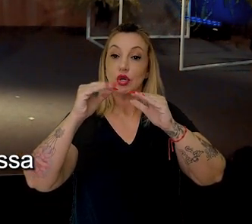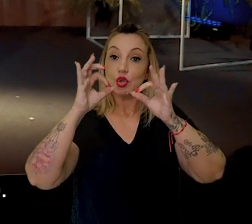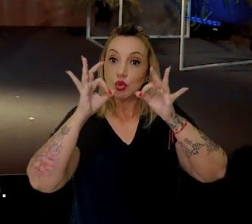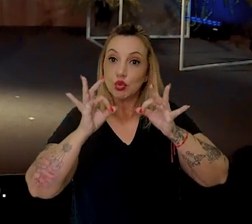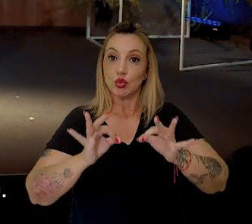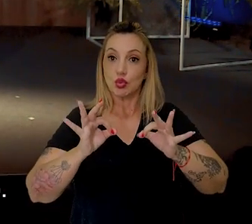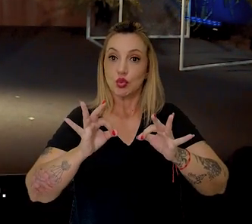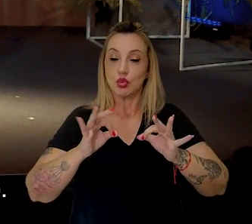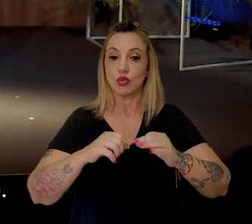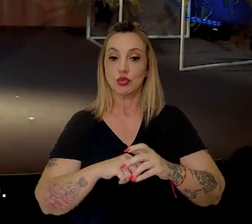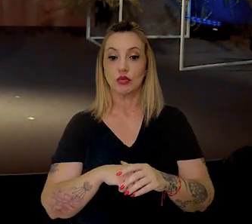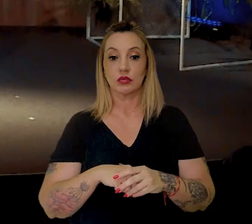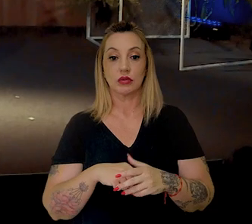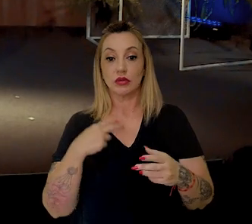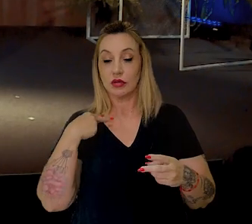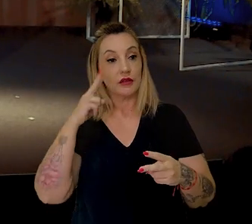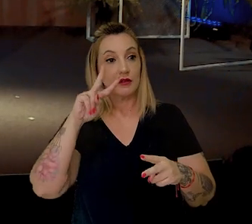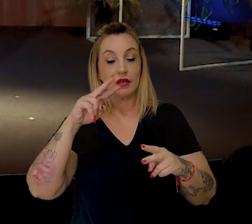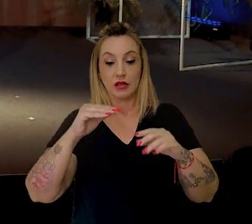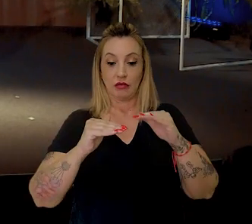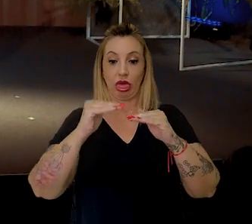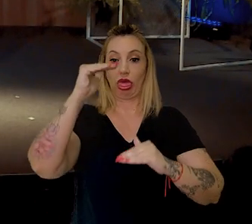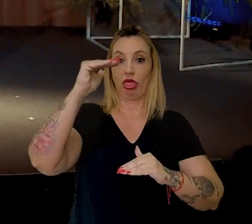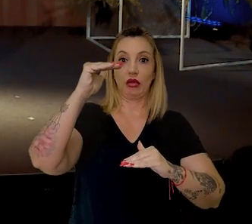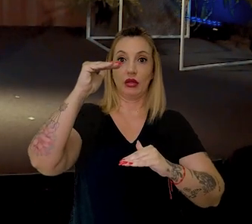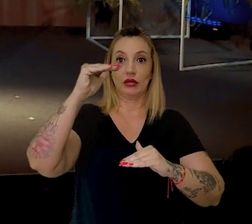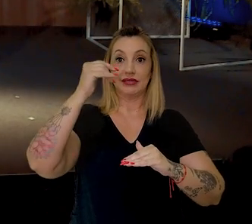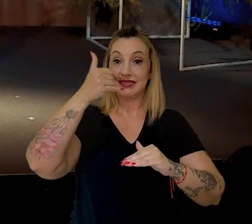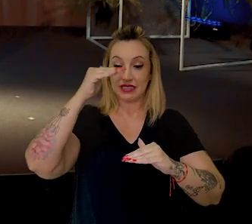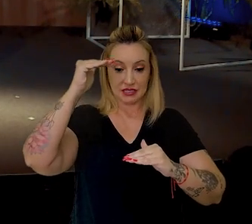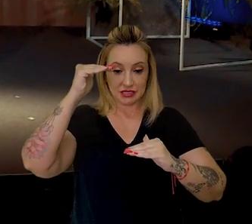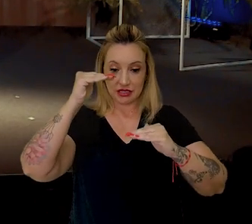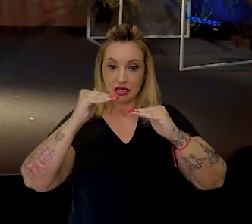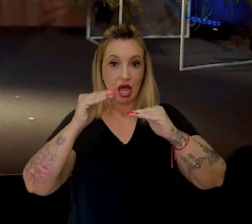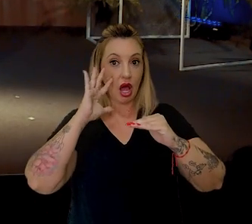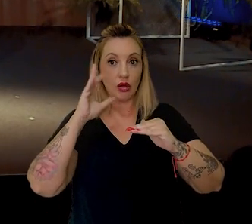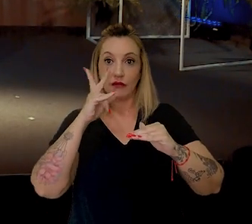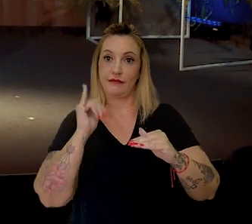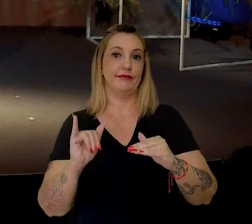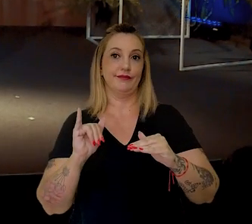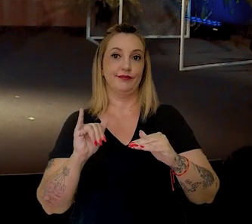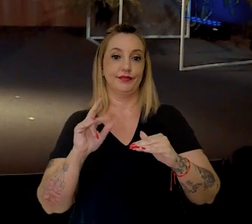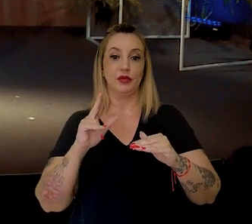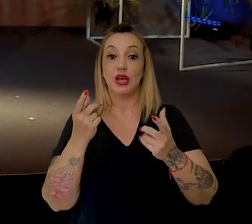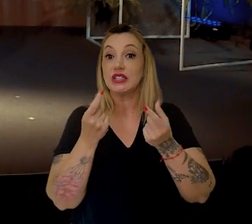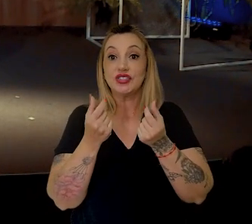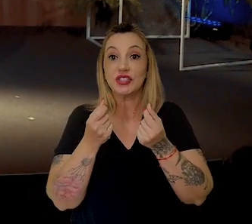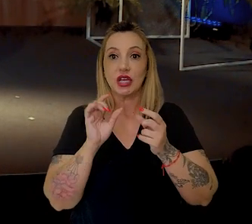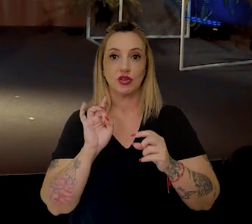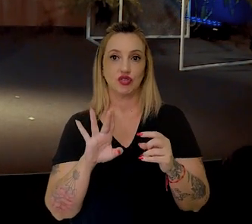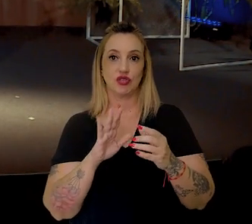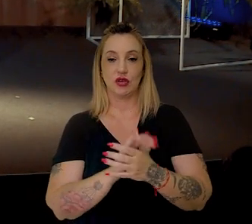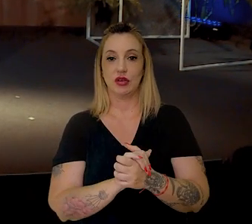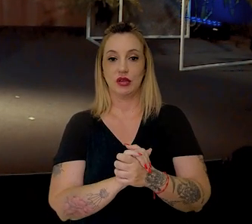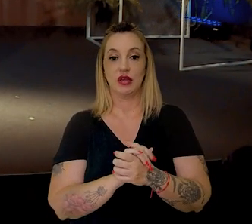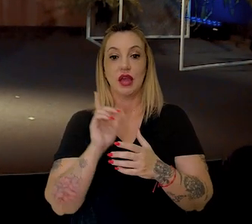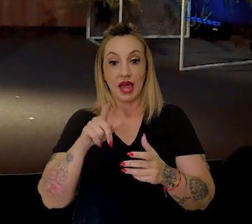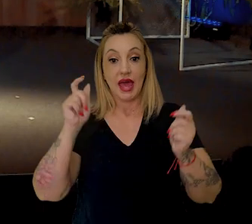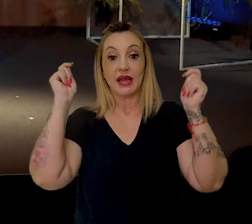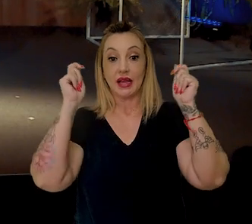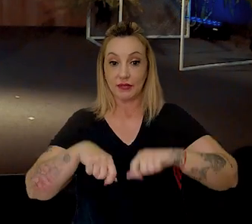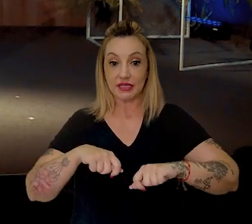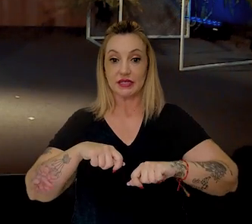junto a gente não tá vendo isso enquanto não trouxer junto não vai acontecer não é só dinheiro como eu falei é